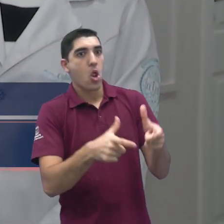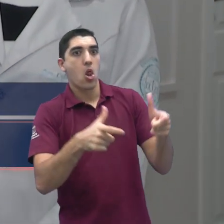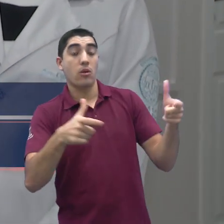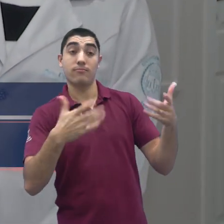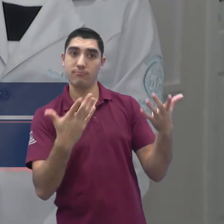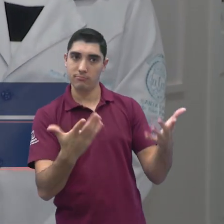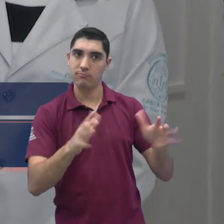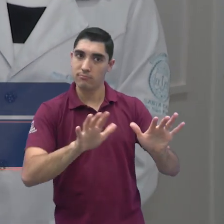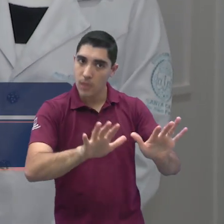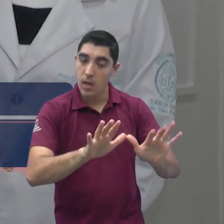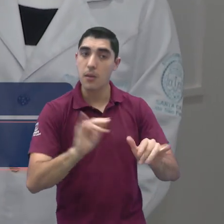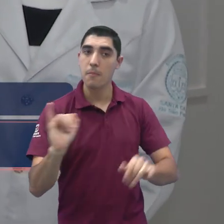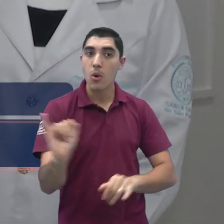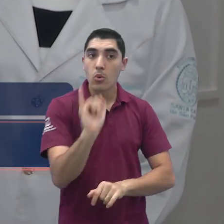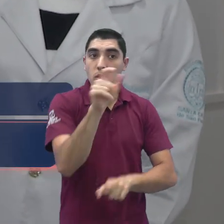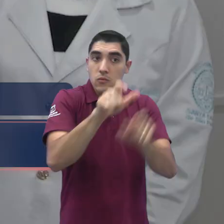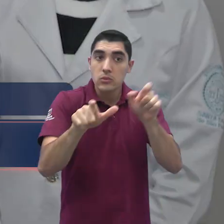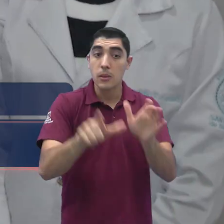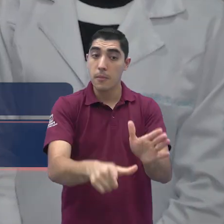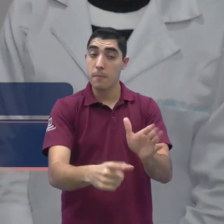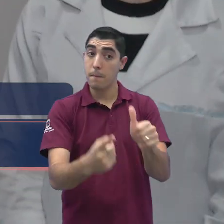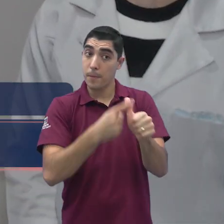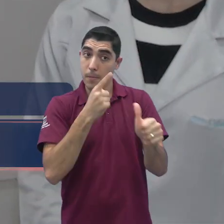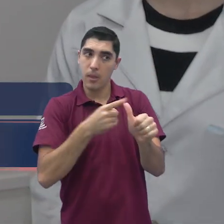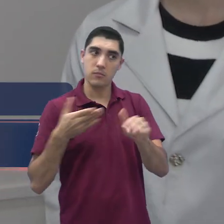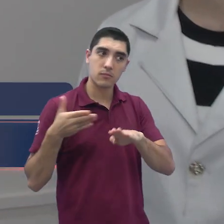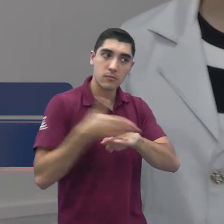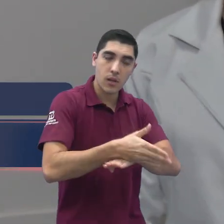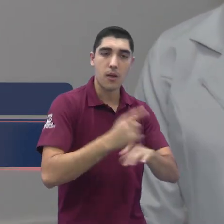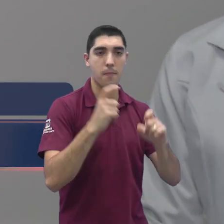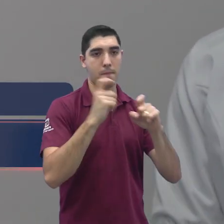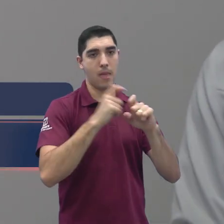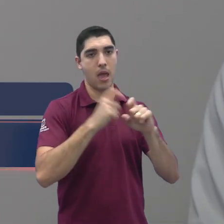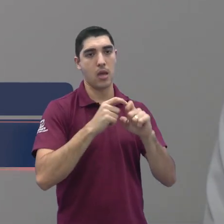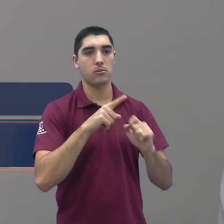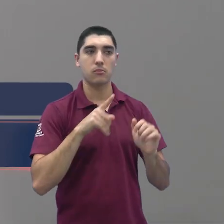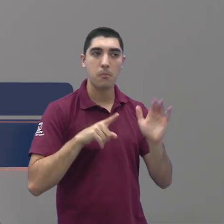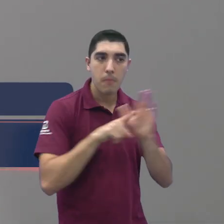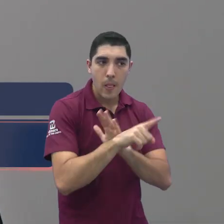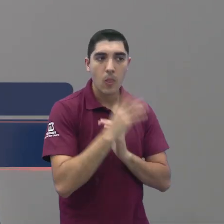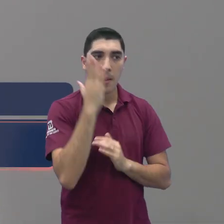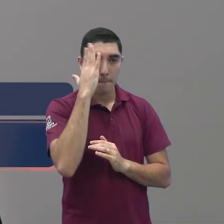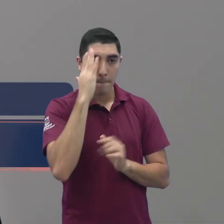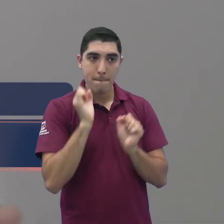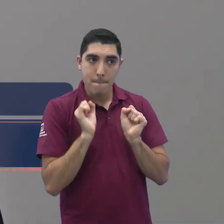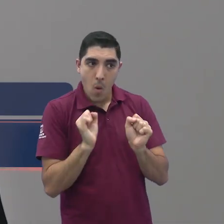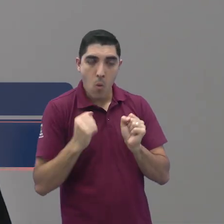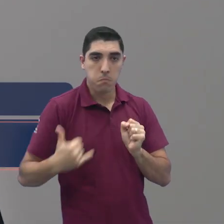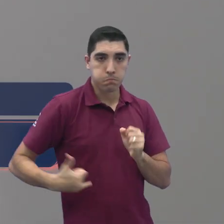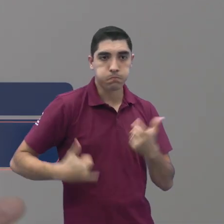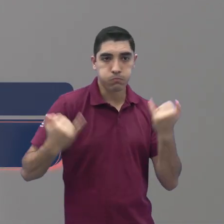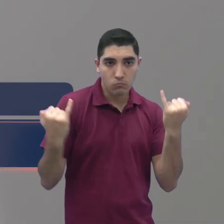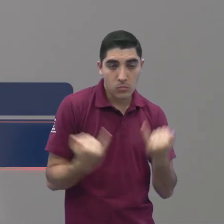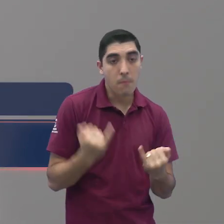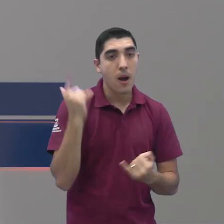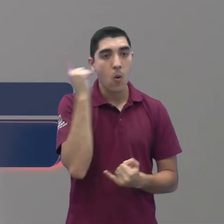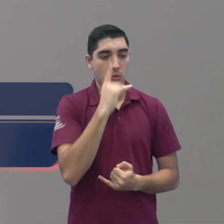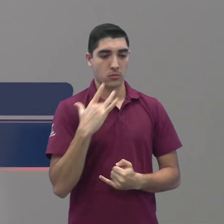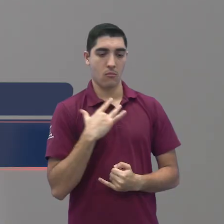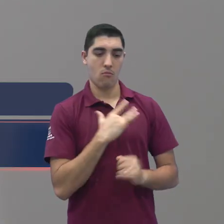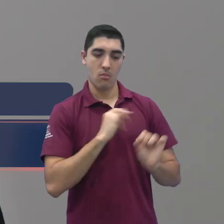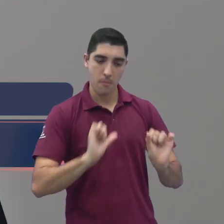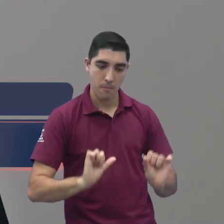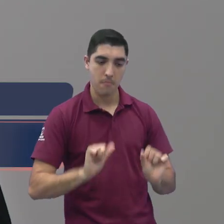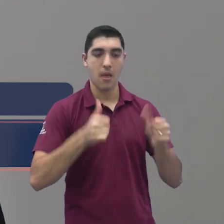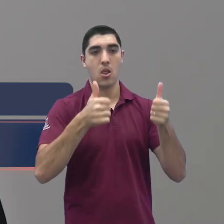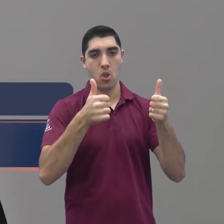estão cada vez mais em alta, então é importantíssimo que cada vez mais as pessoas procurem acompanhamento médico, procurem adotar novos hábitos saudáveis